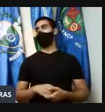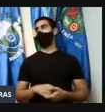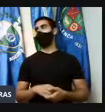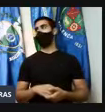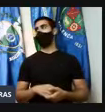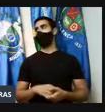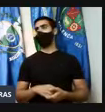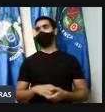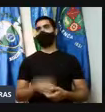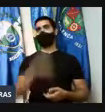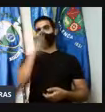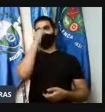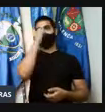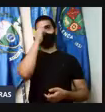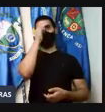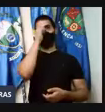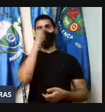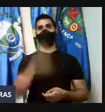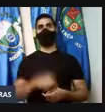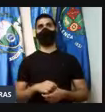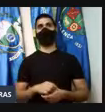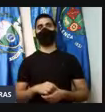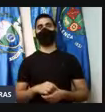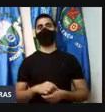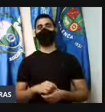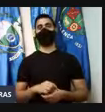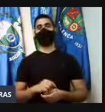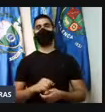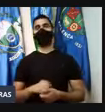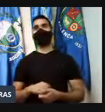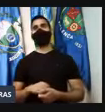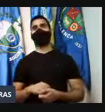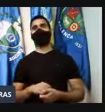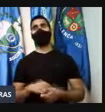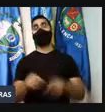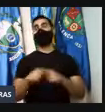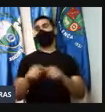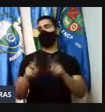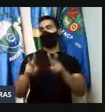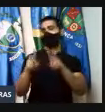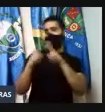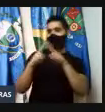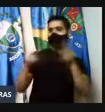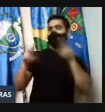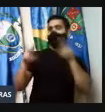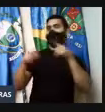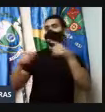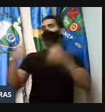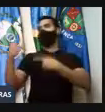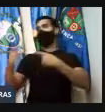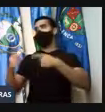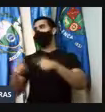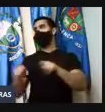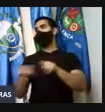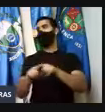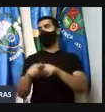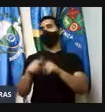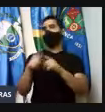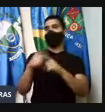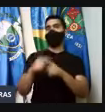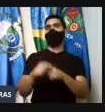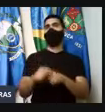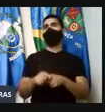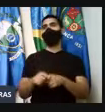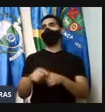da habilidade política, da visão política que